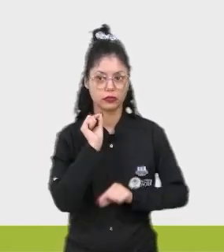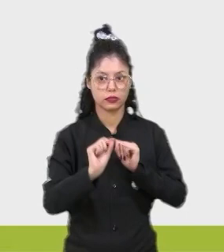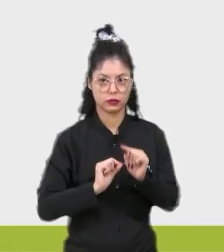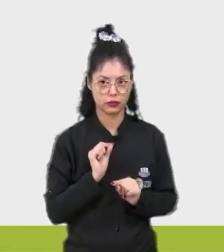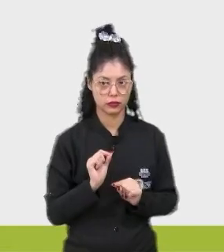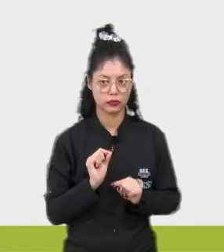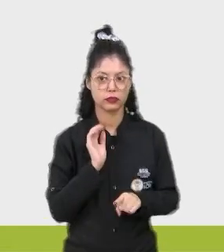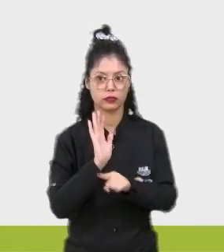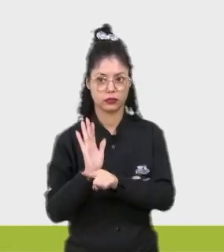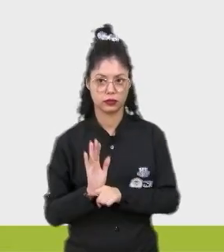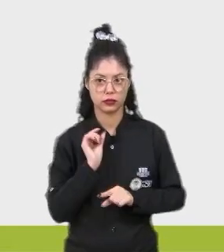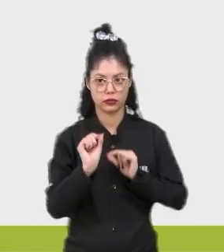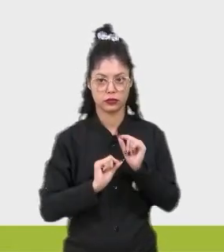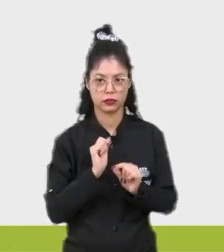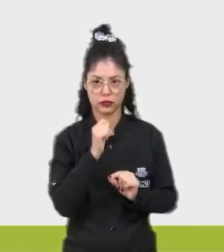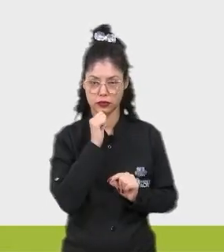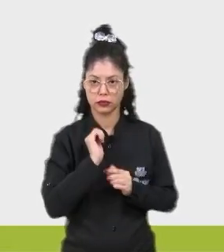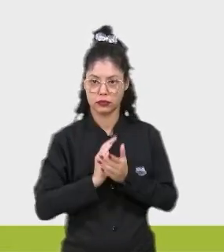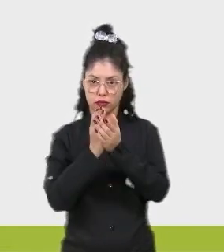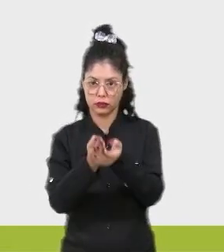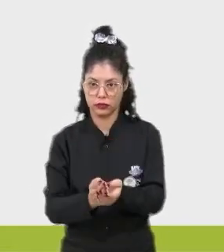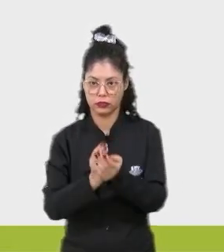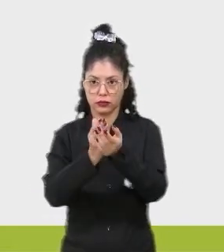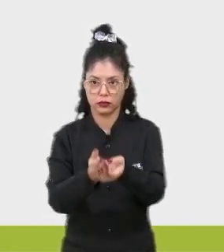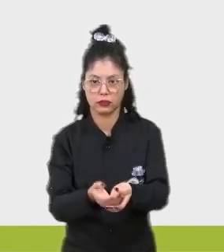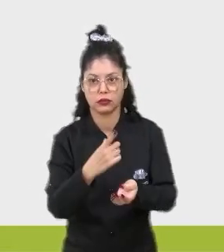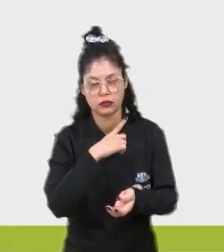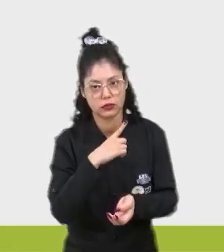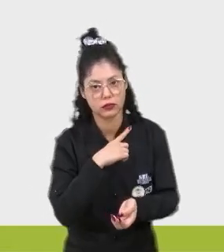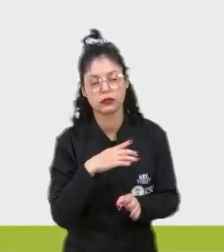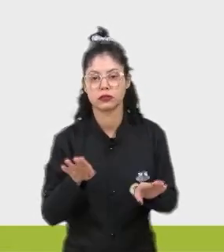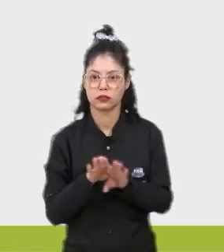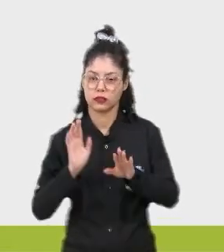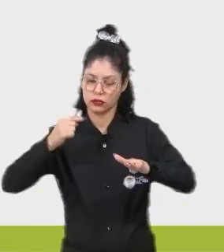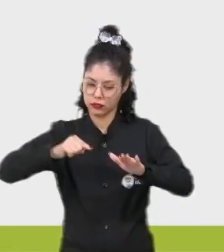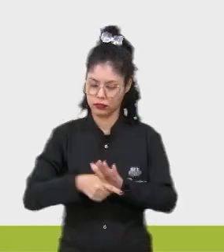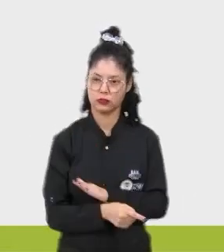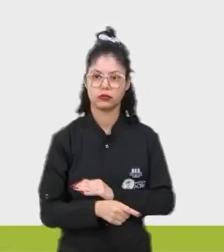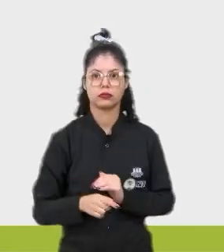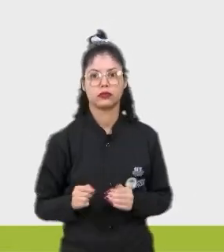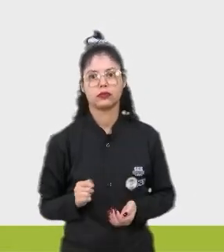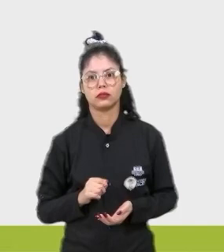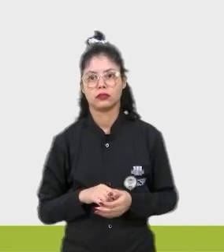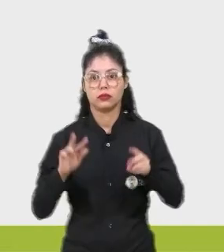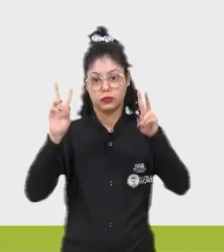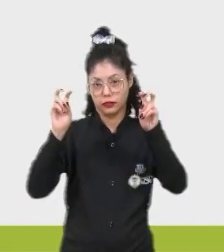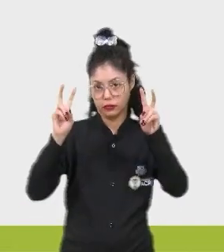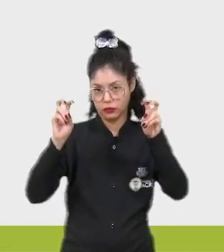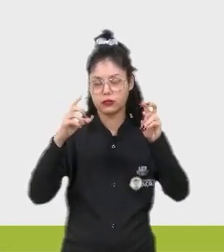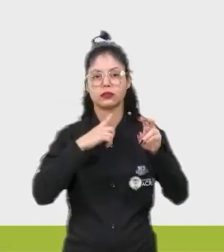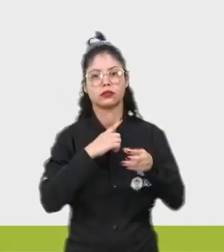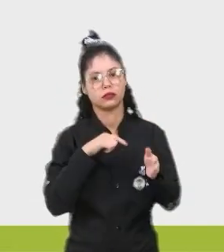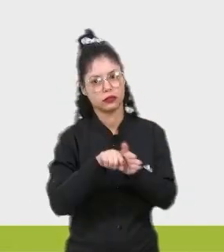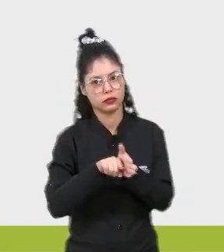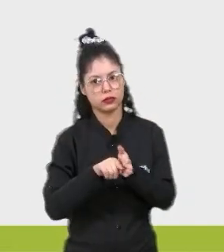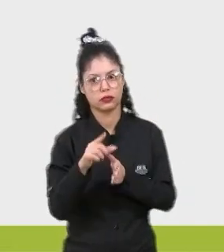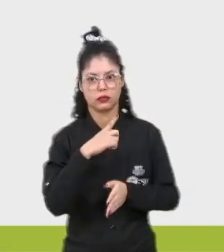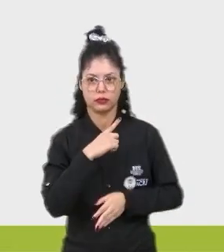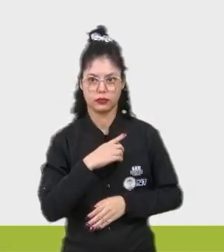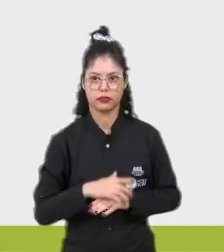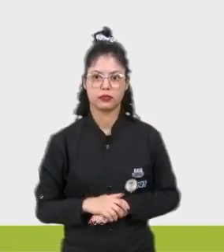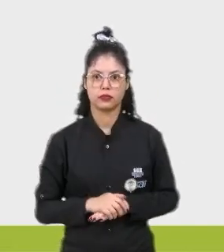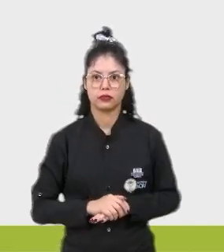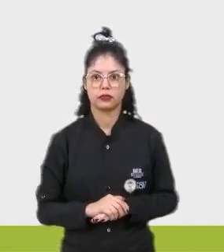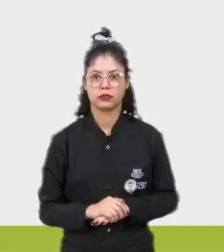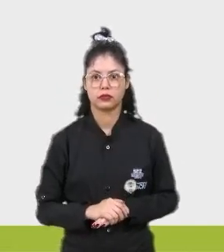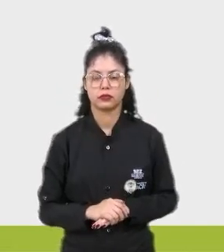para que o navio, né, Titanic, ele tenha afundado, mas isso é é uma teoria que os pesquisadores têm. Nesse